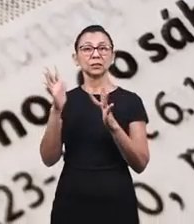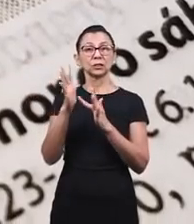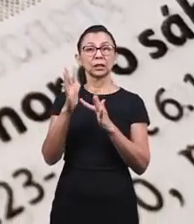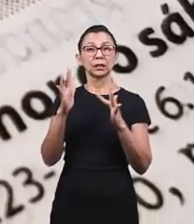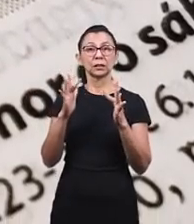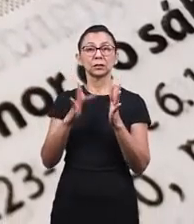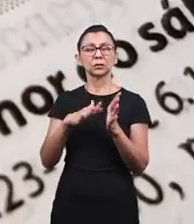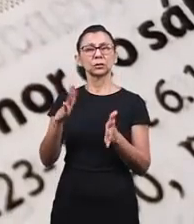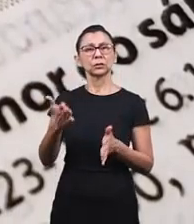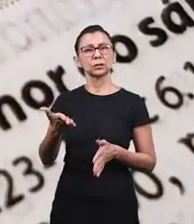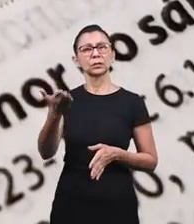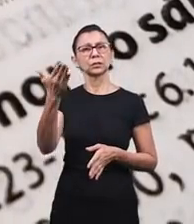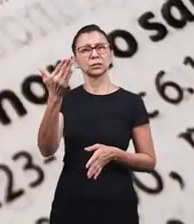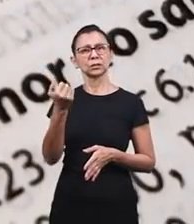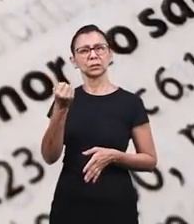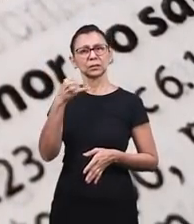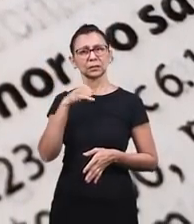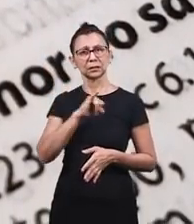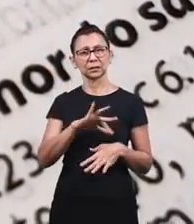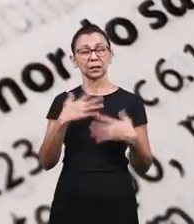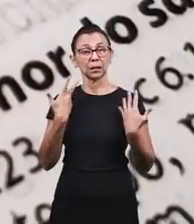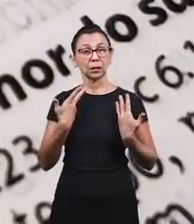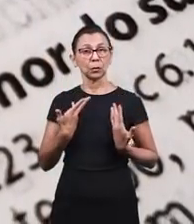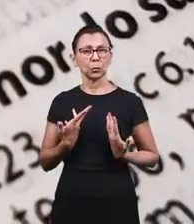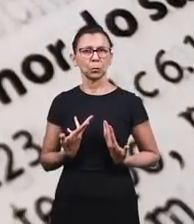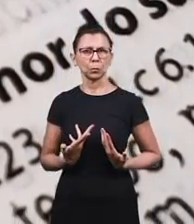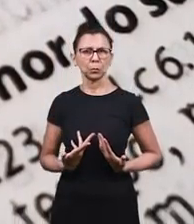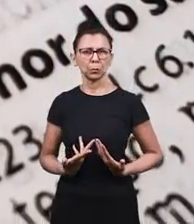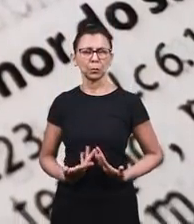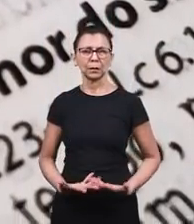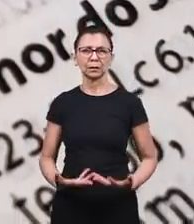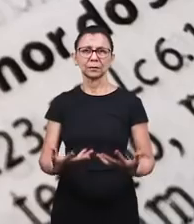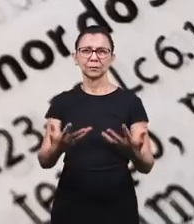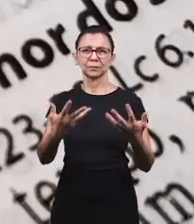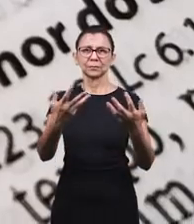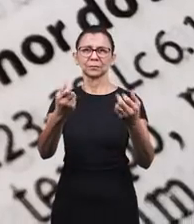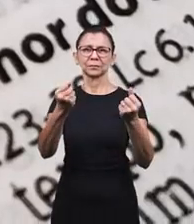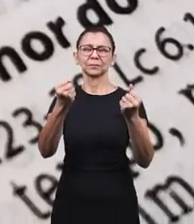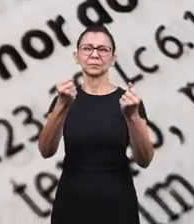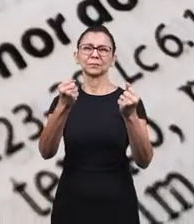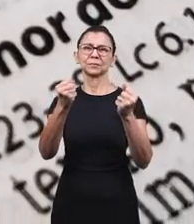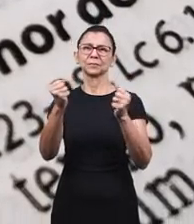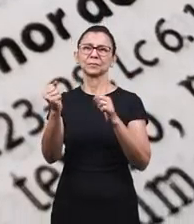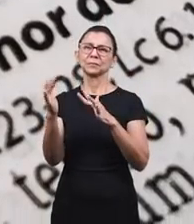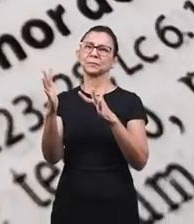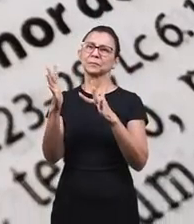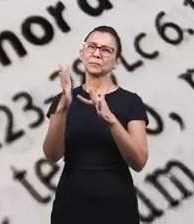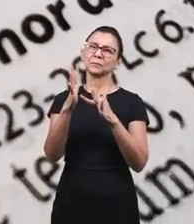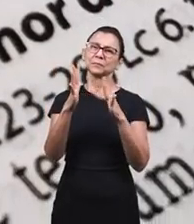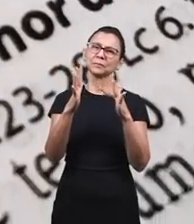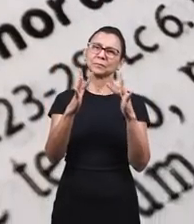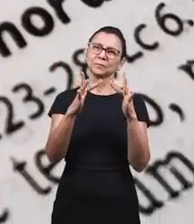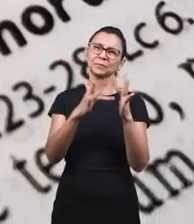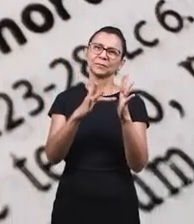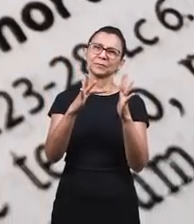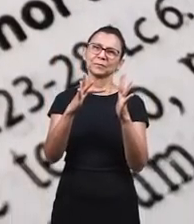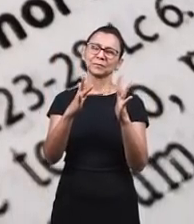já. Estás cansado, vem já.